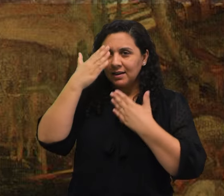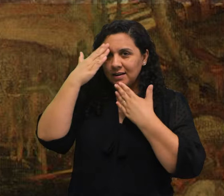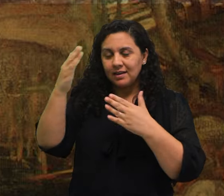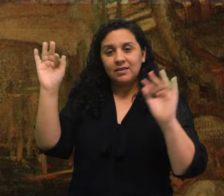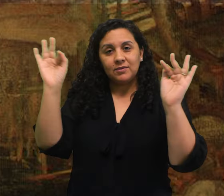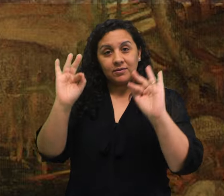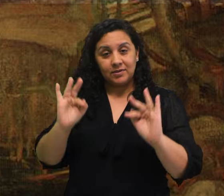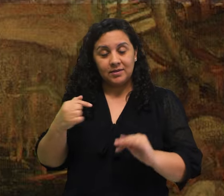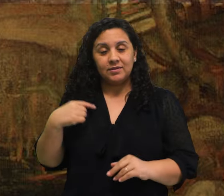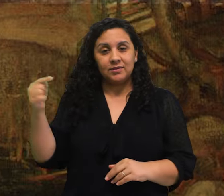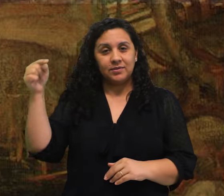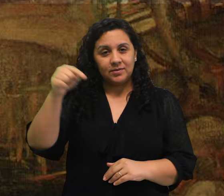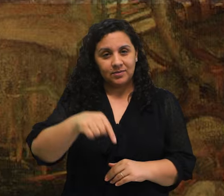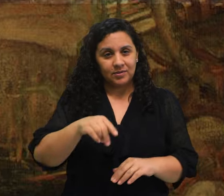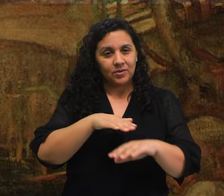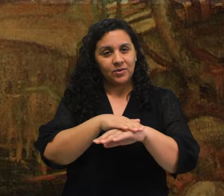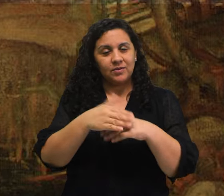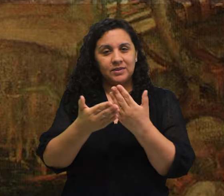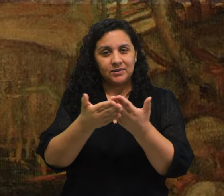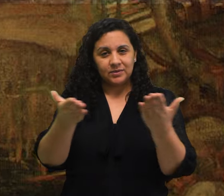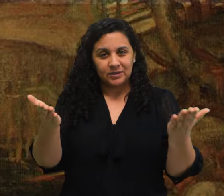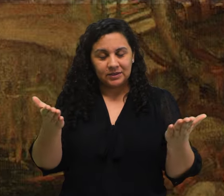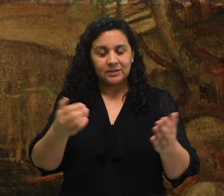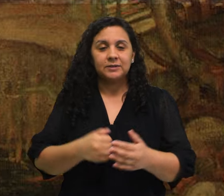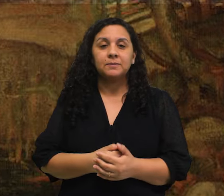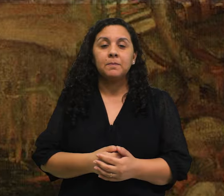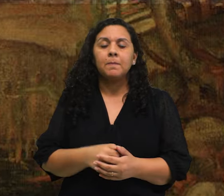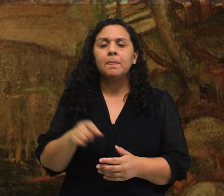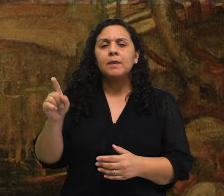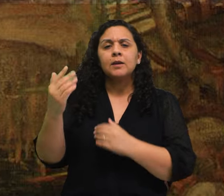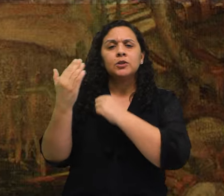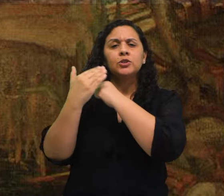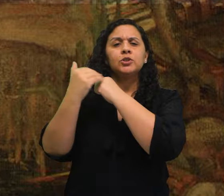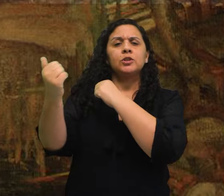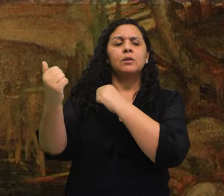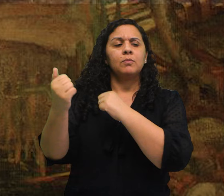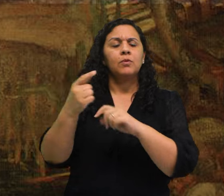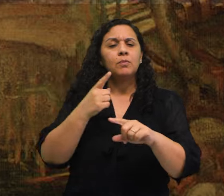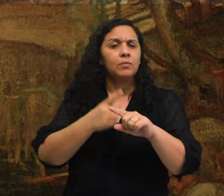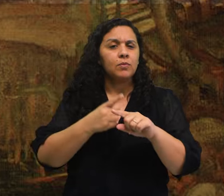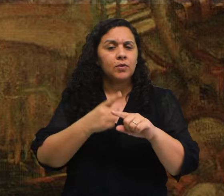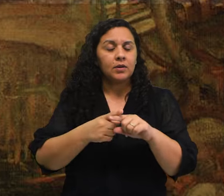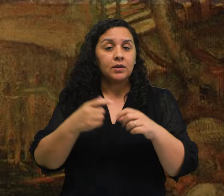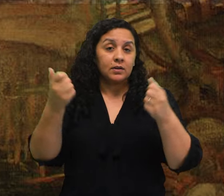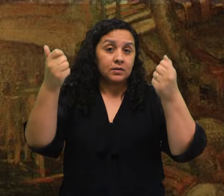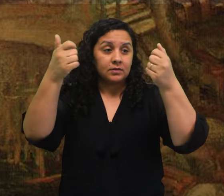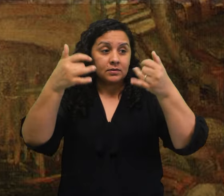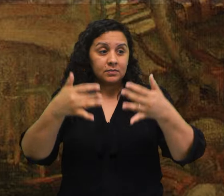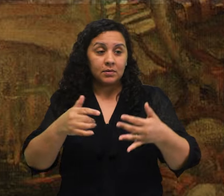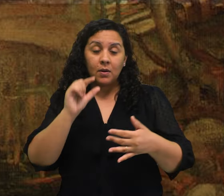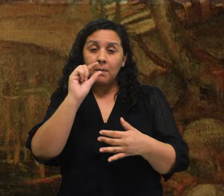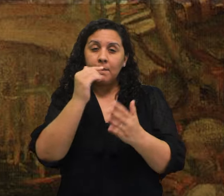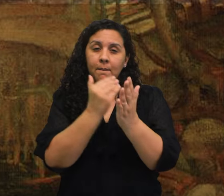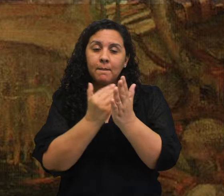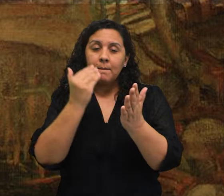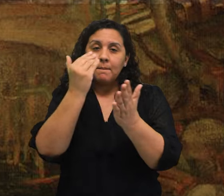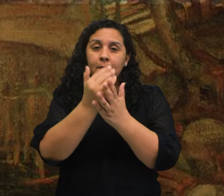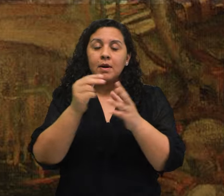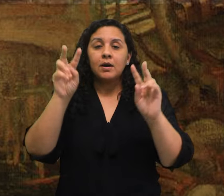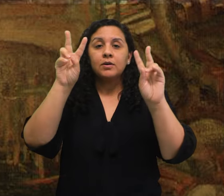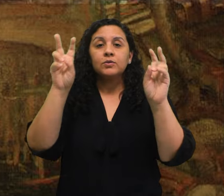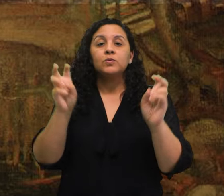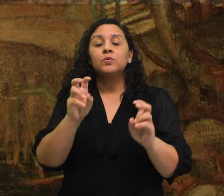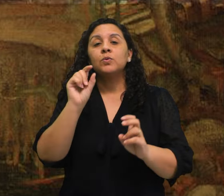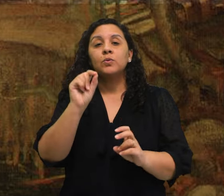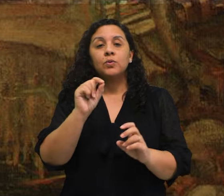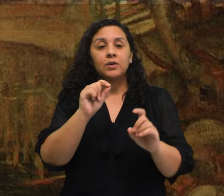muito feliz de estar aqui falando com vocês. E ele me chamou para falar um pouco a respeito do mito